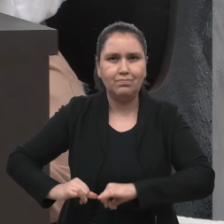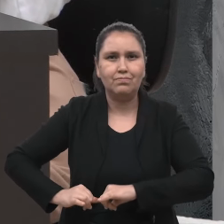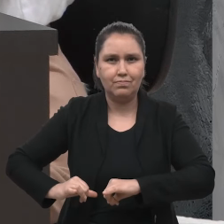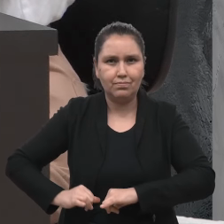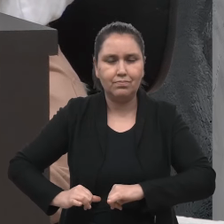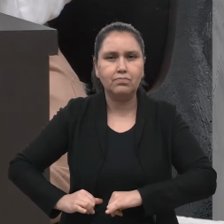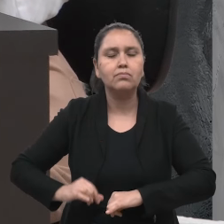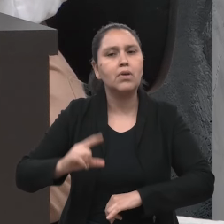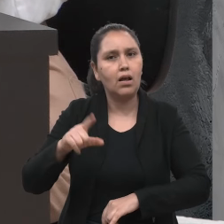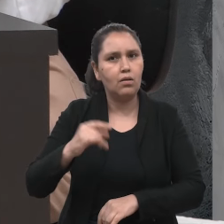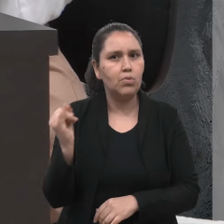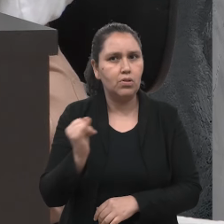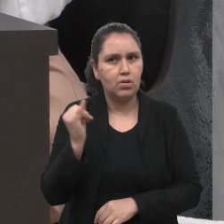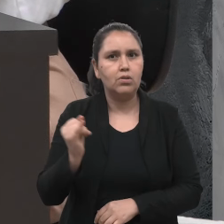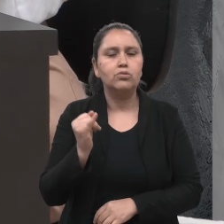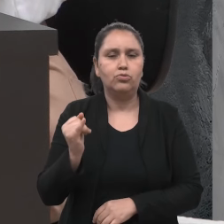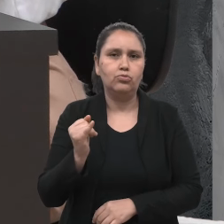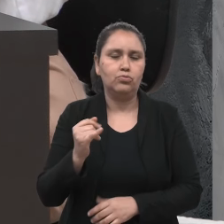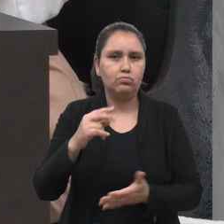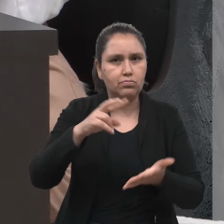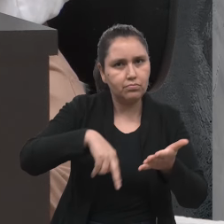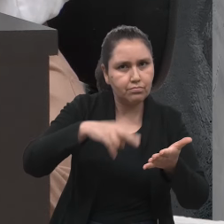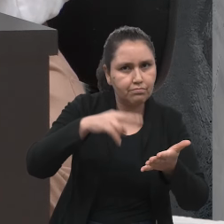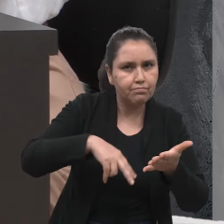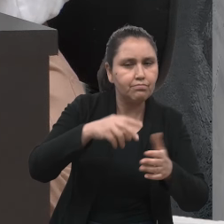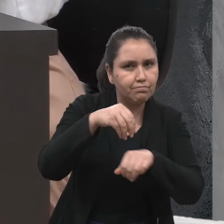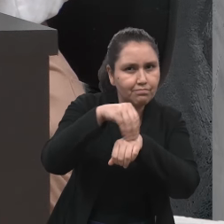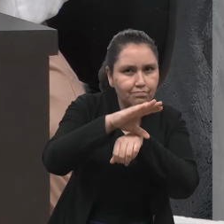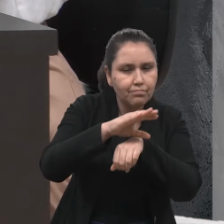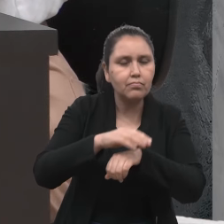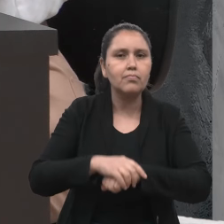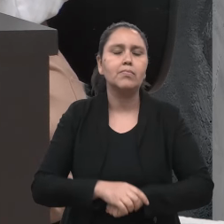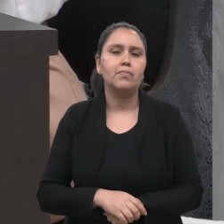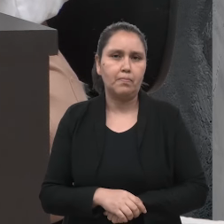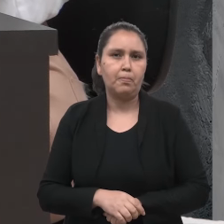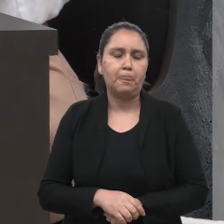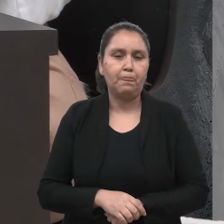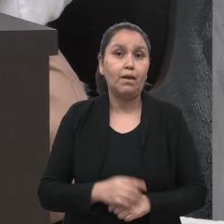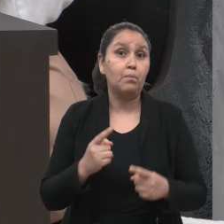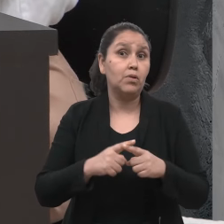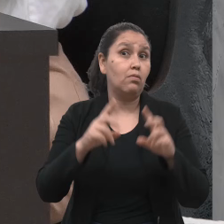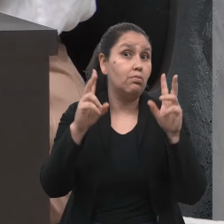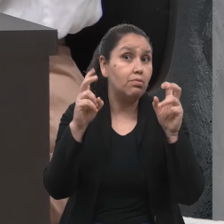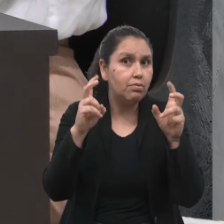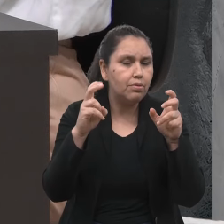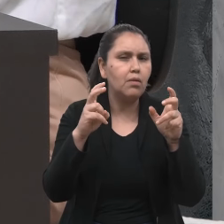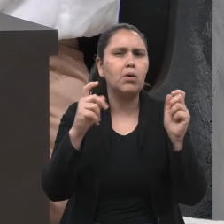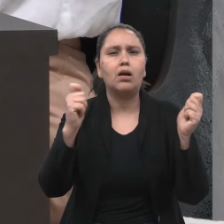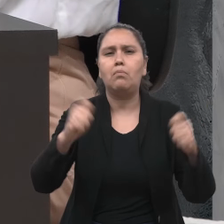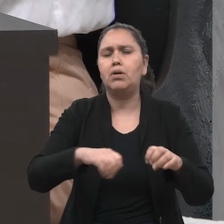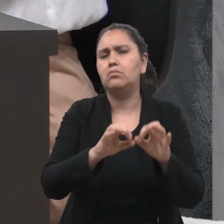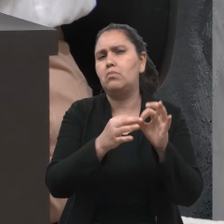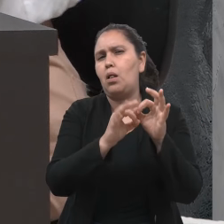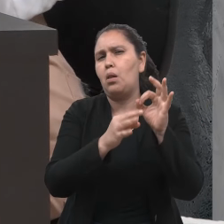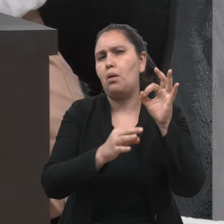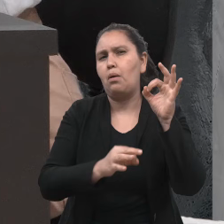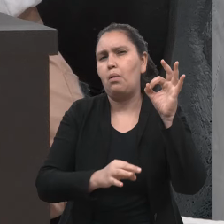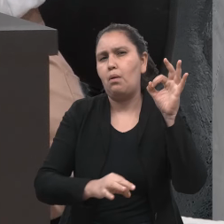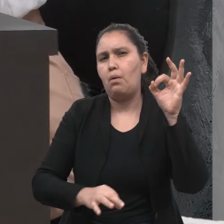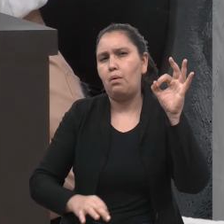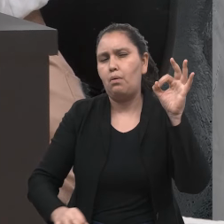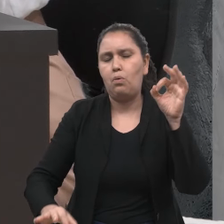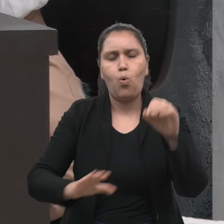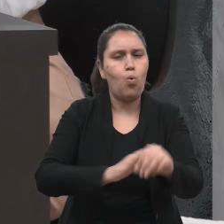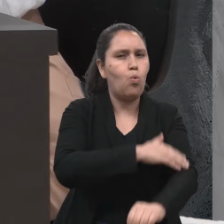importante e é bem interessante, assim, vale a leitura, fica a dica. Agora para a gente finalizar, porque esse assunto rende, a gente poderia